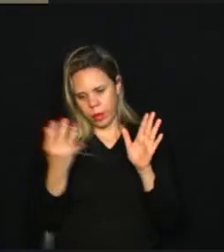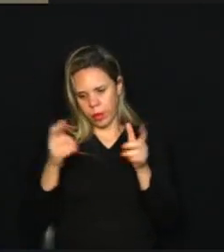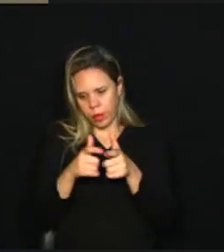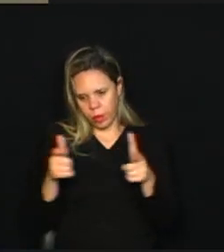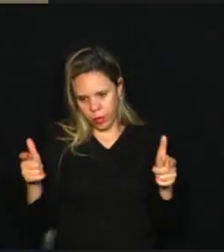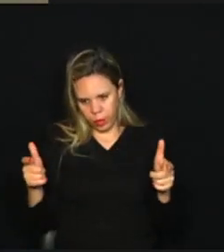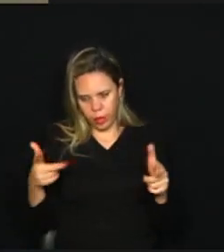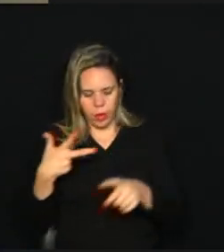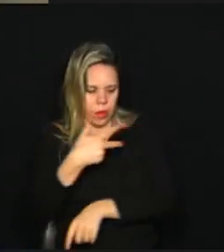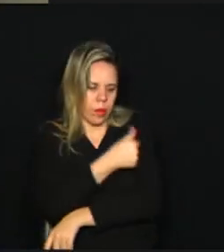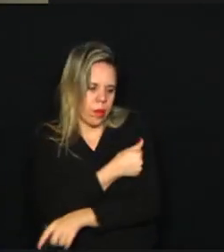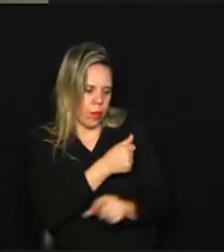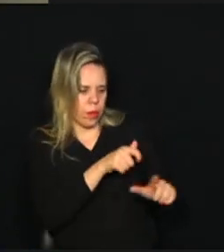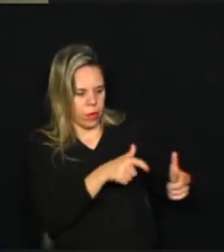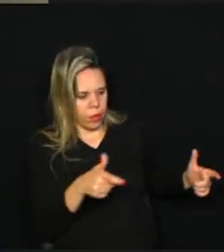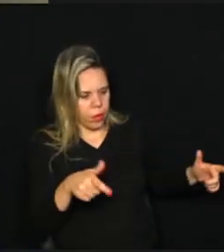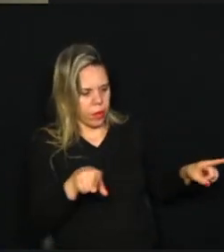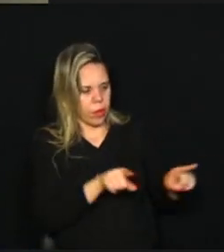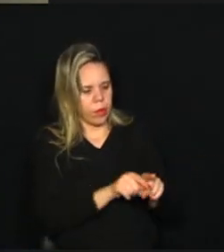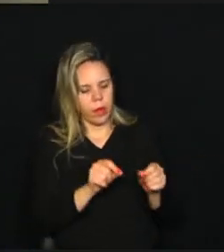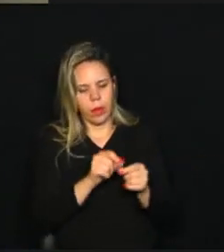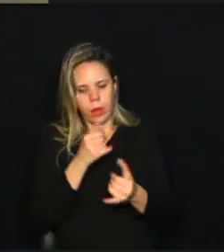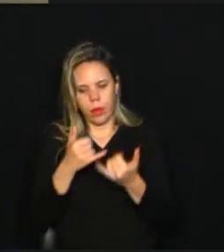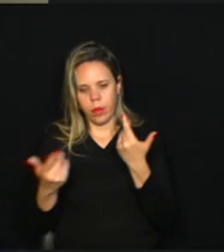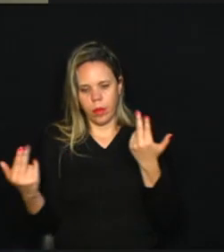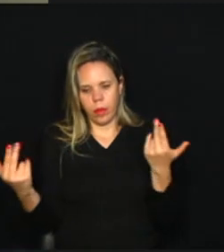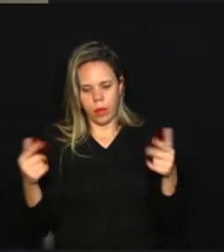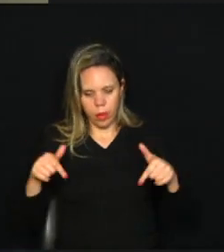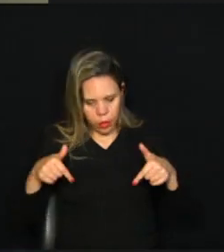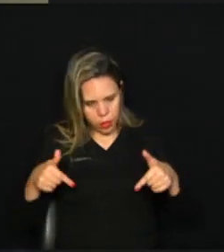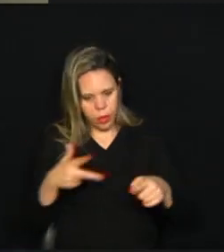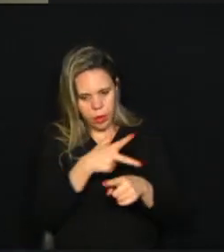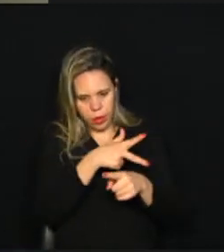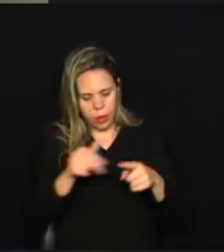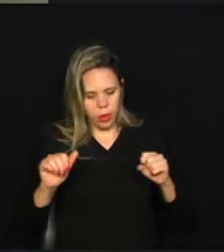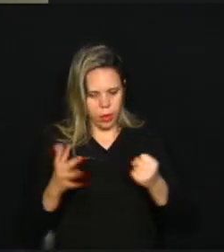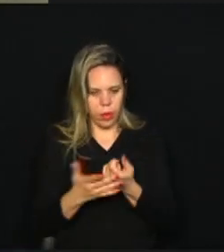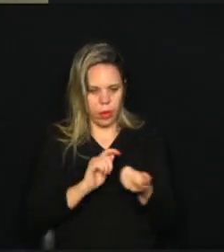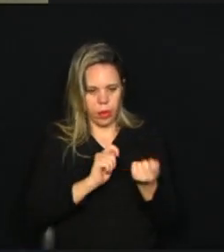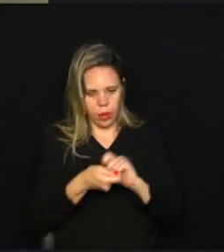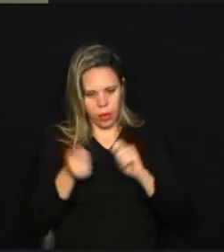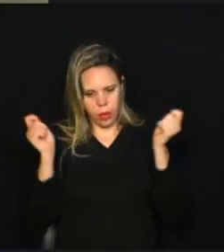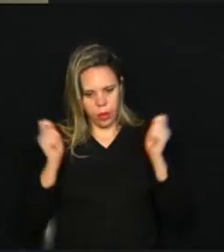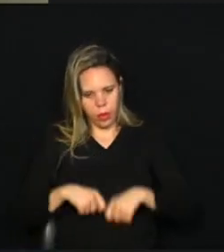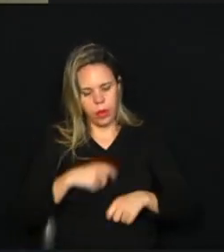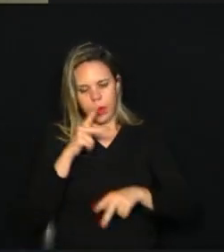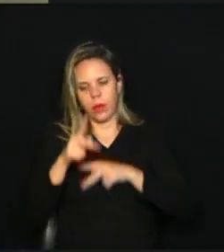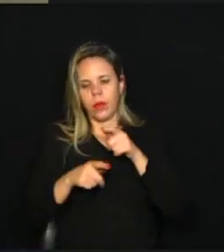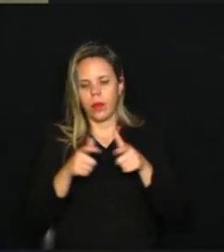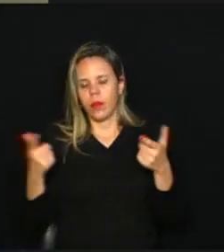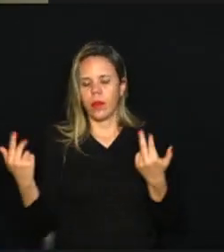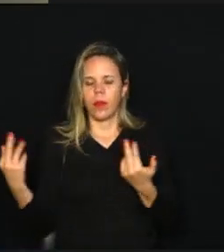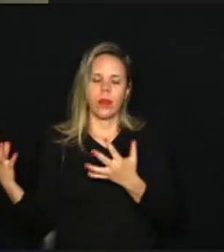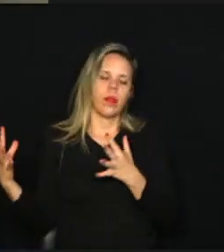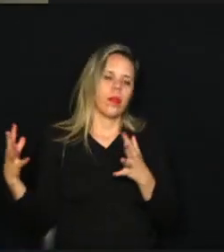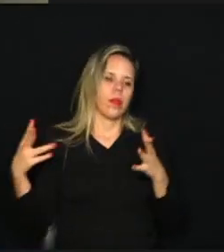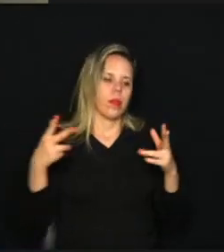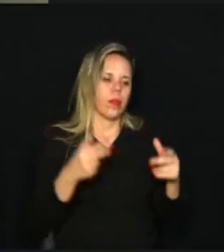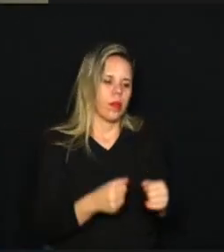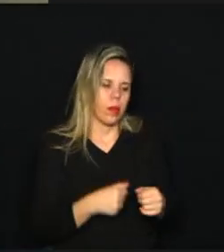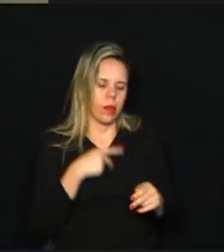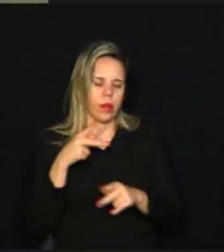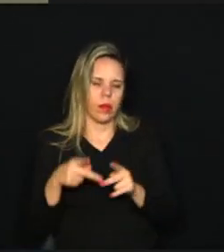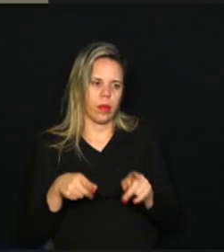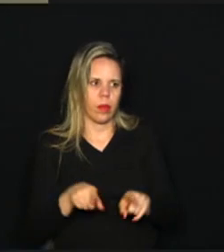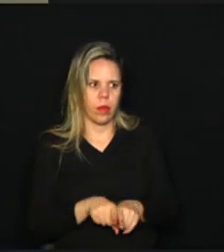pilar da vacinação, para fazer um enfrentamento mais adequado possível para a população como um todo, né? Não só para a